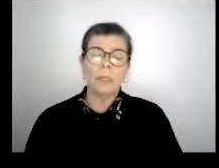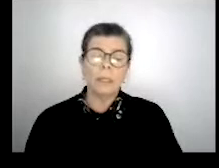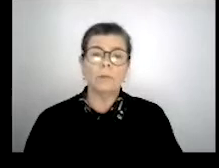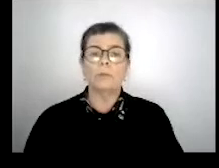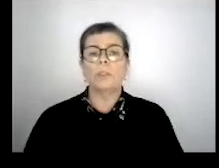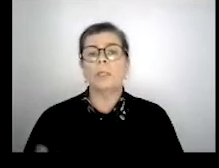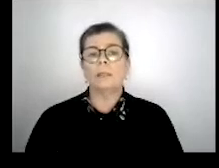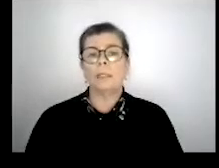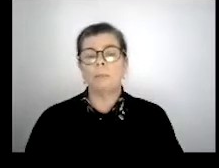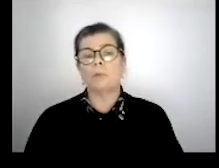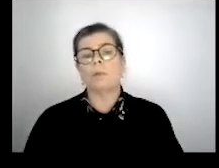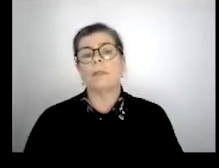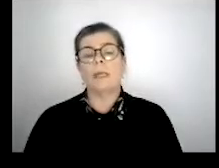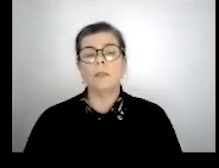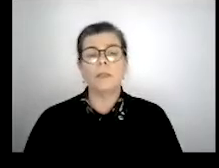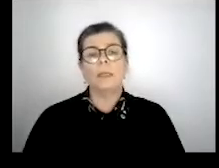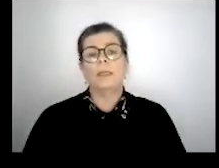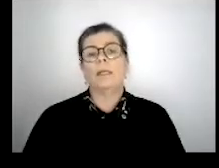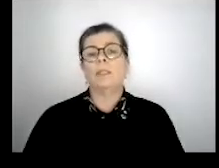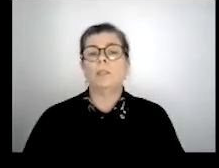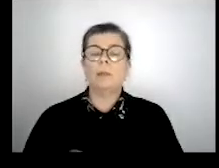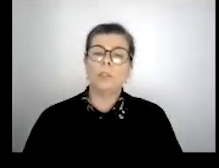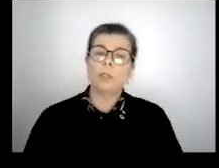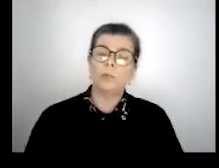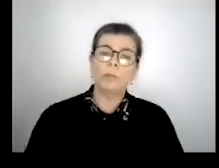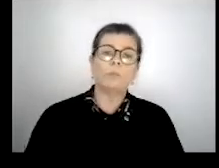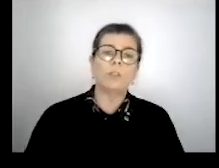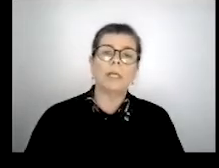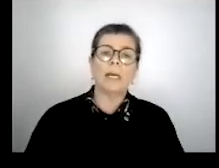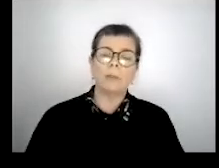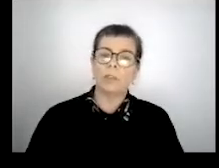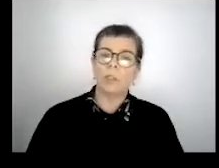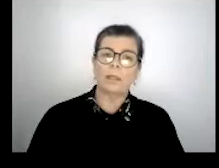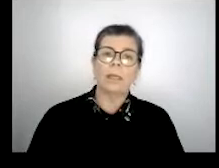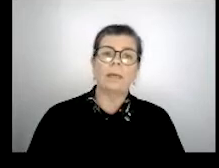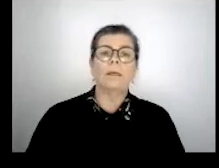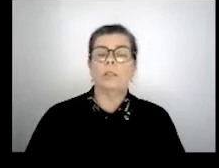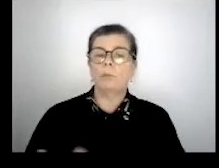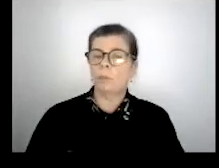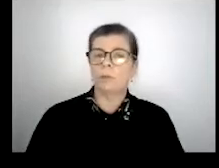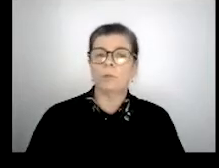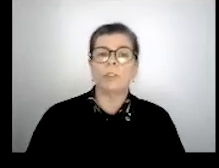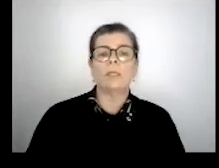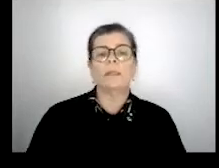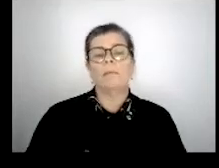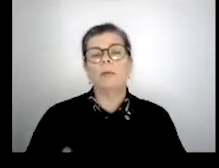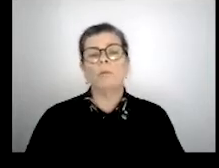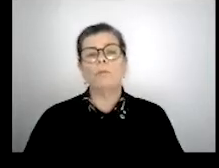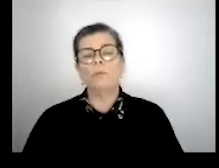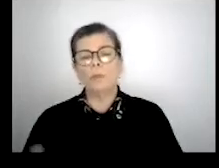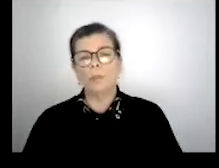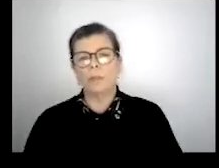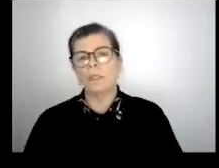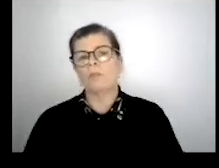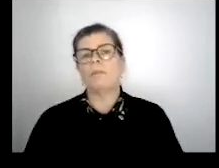são em torno de 30, 30 e poucos pacientes, né? A gente meio direciona o tipo de caso que a gente quer ter, tipo de patologias, bem como